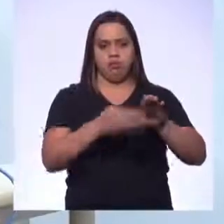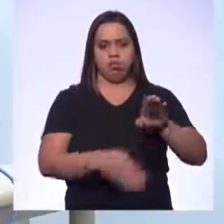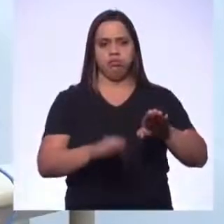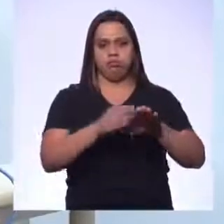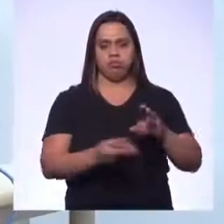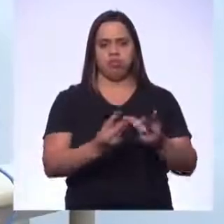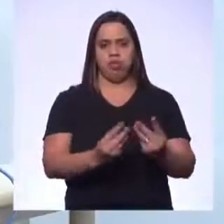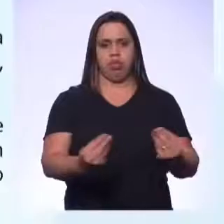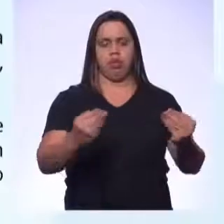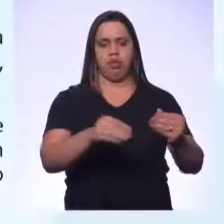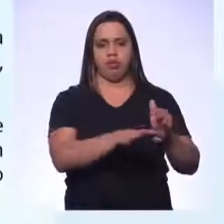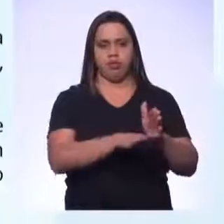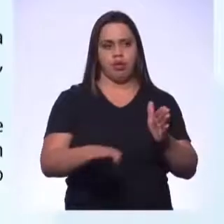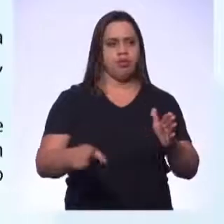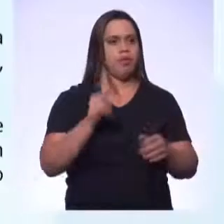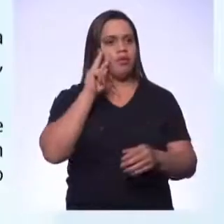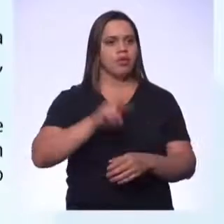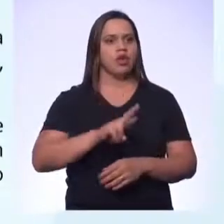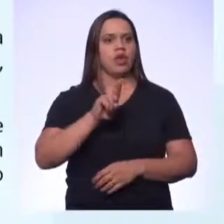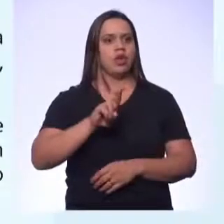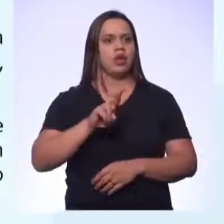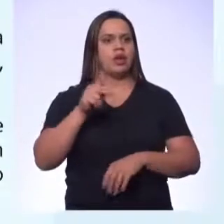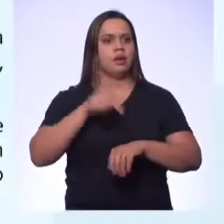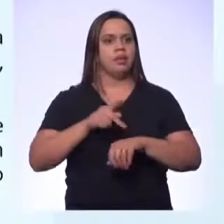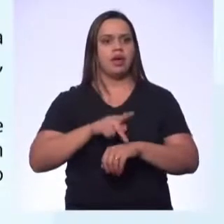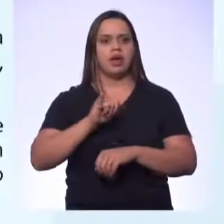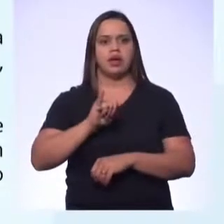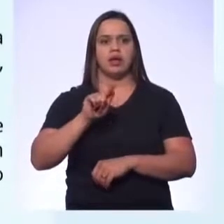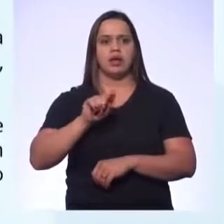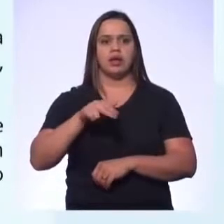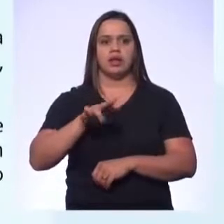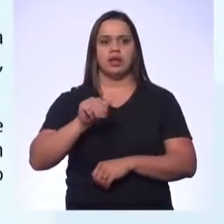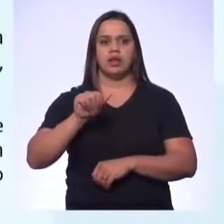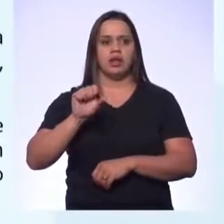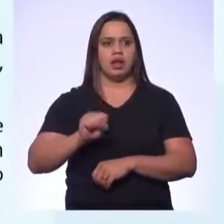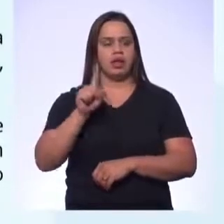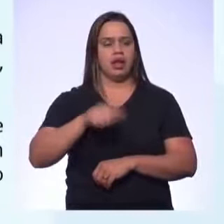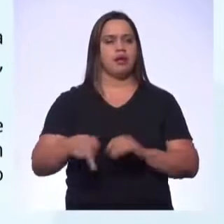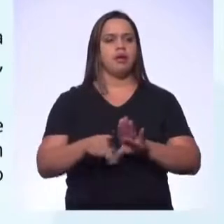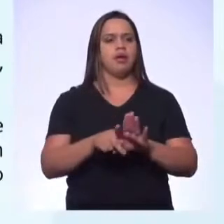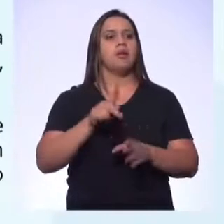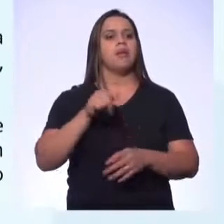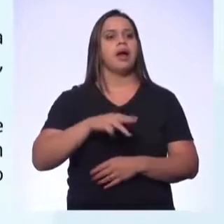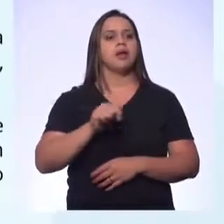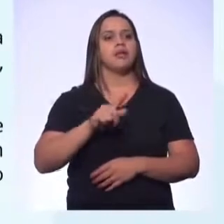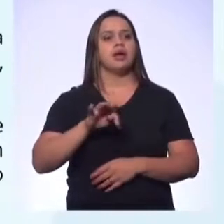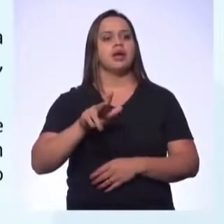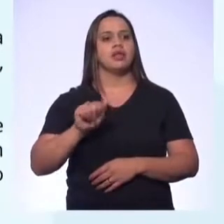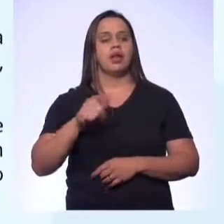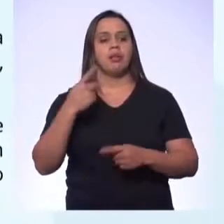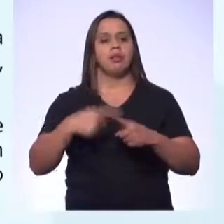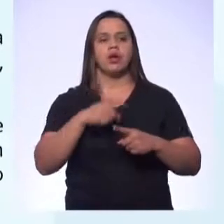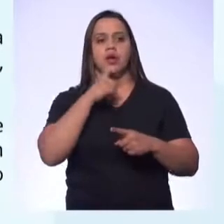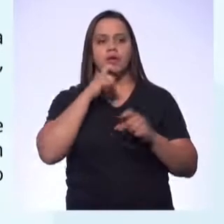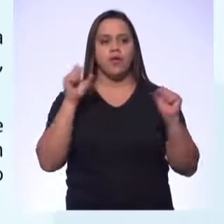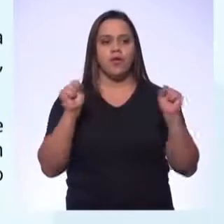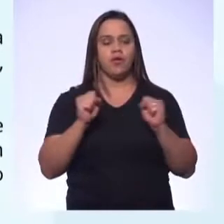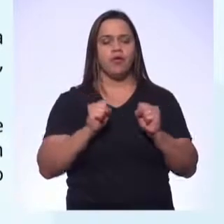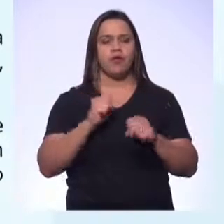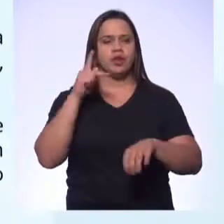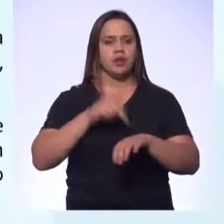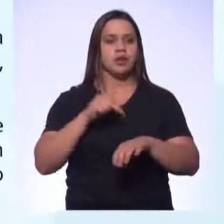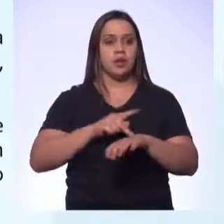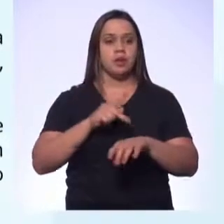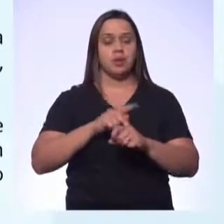o que é rochas ígneas? Então, rochas denominadas magmáticas formaram-se do resfriamento e solidificação